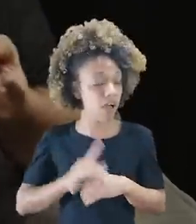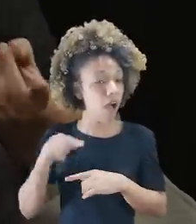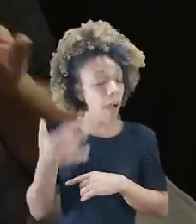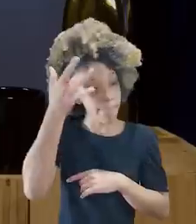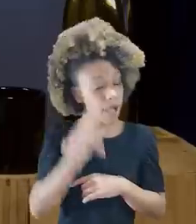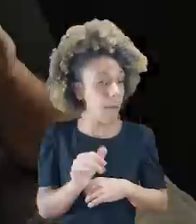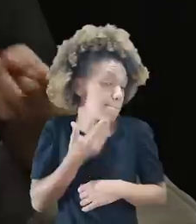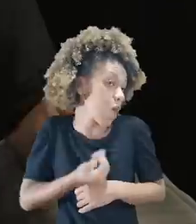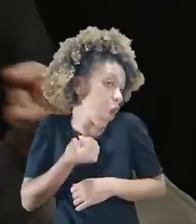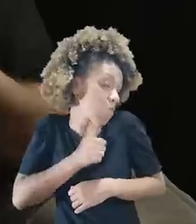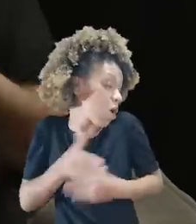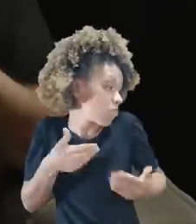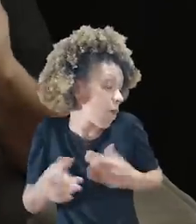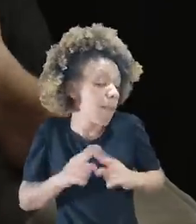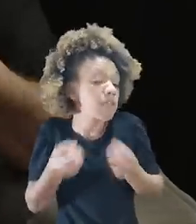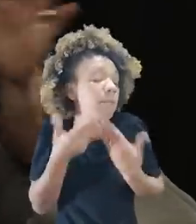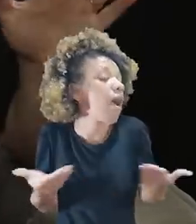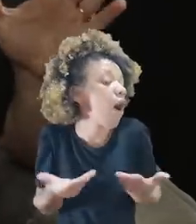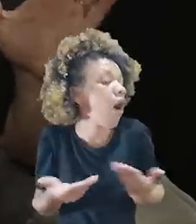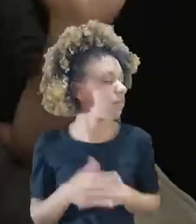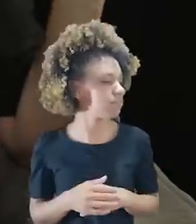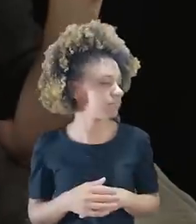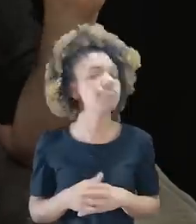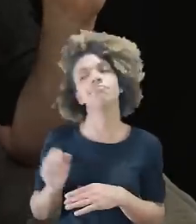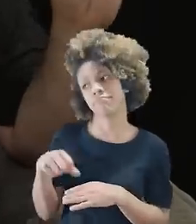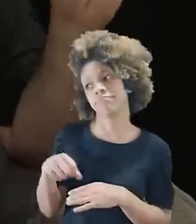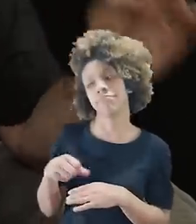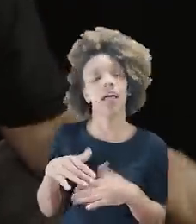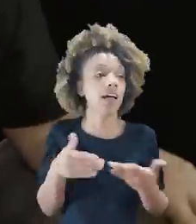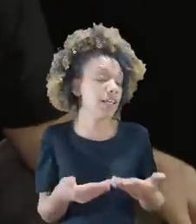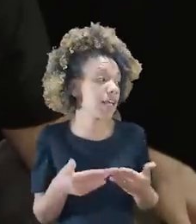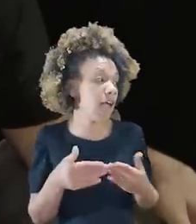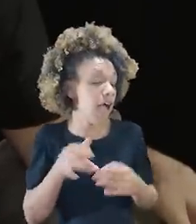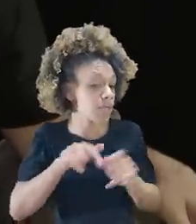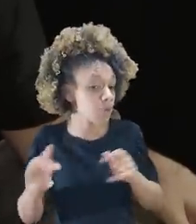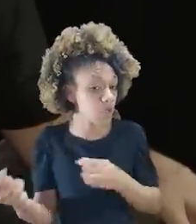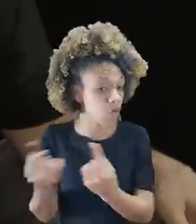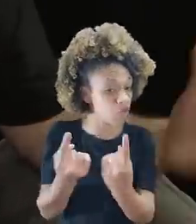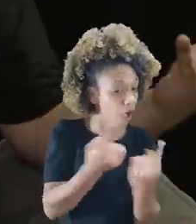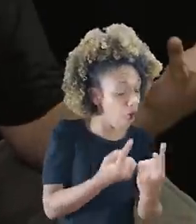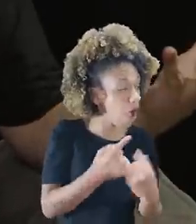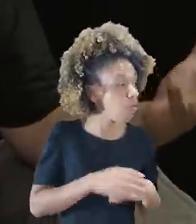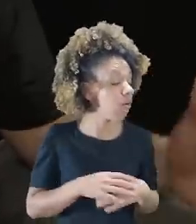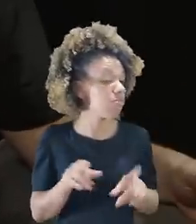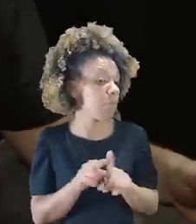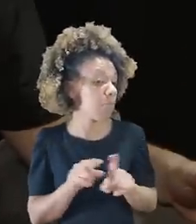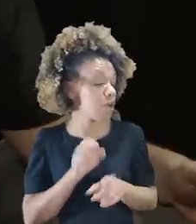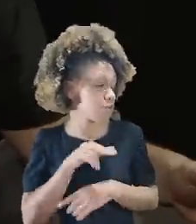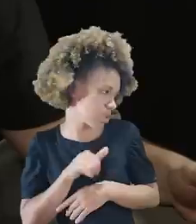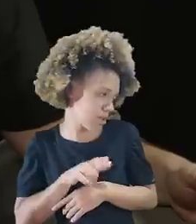técnico todo mundo sabe de vacina todo mundo sabe de tudo eu não sei nenhuma deixa eu aprender Então por que que eu trouxe você aqui mais uma vez finalizando esse papo